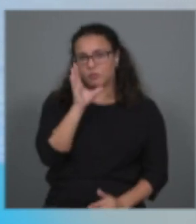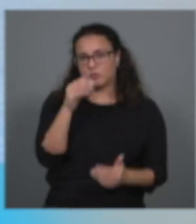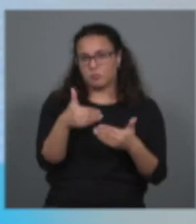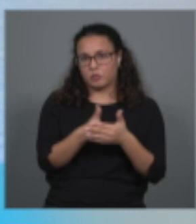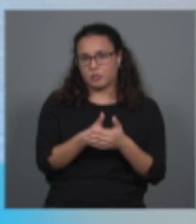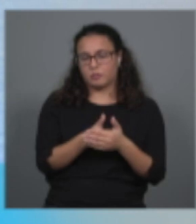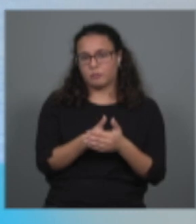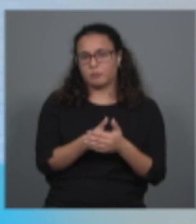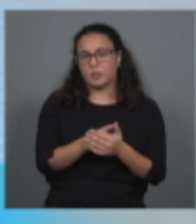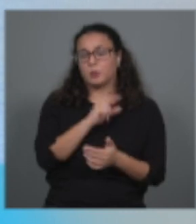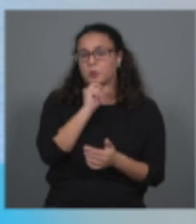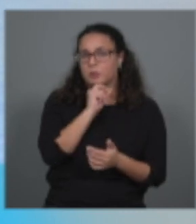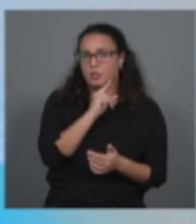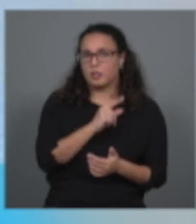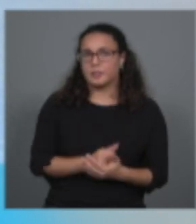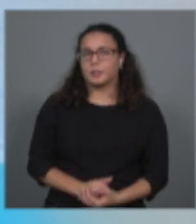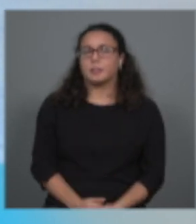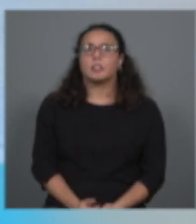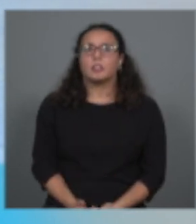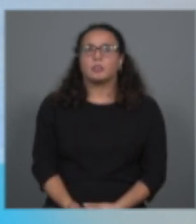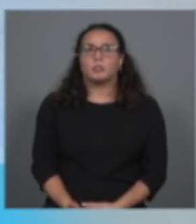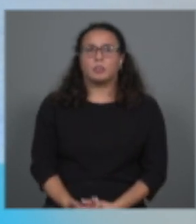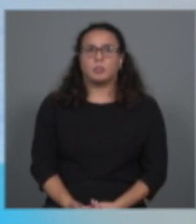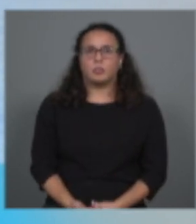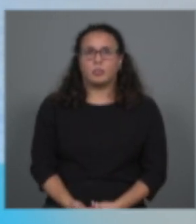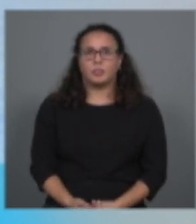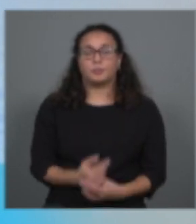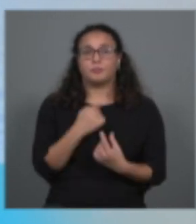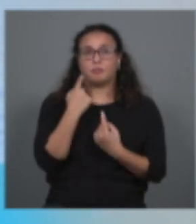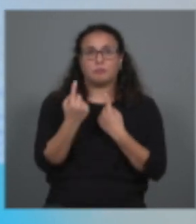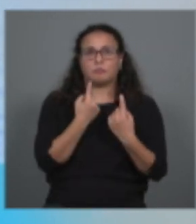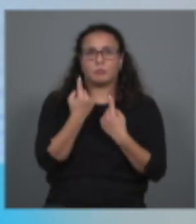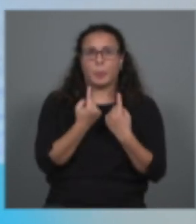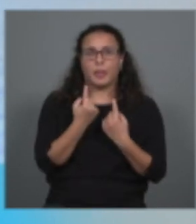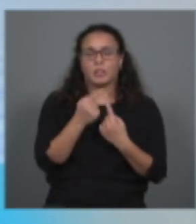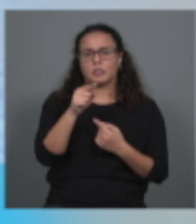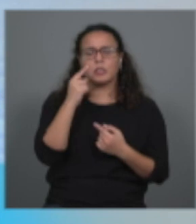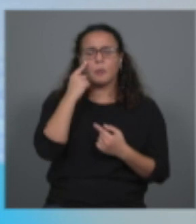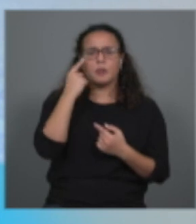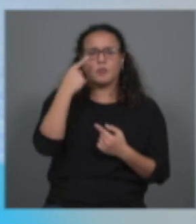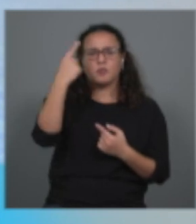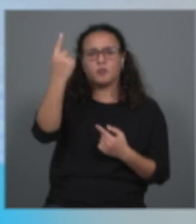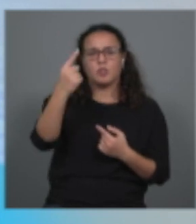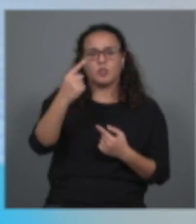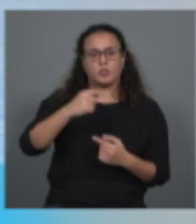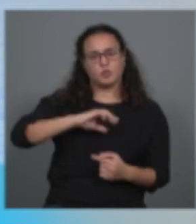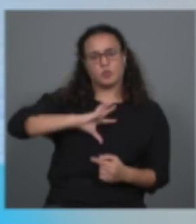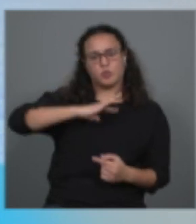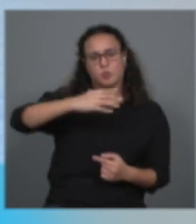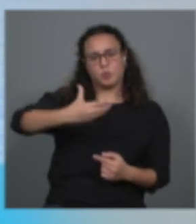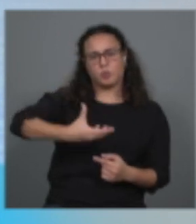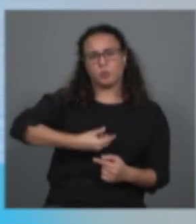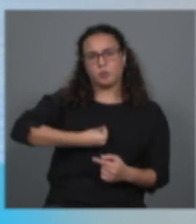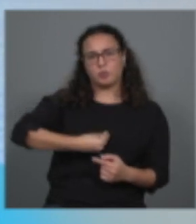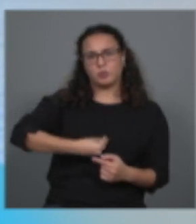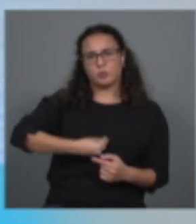Francisco Xavier é também alguém que não ficava no mesmo lugar, viajou para o outro lado do mundo num processo de